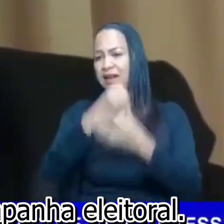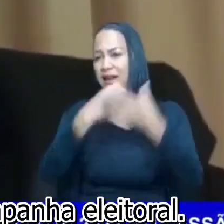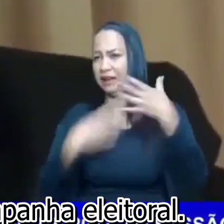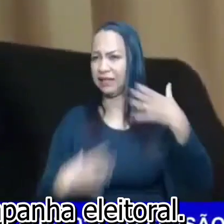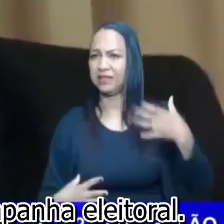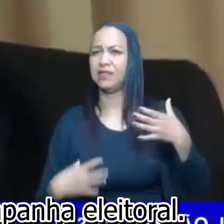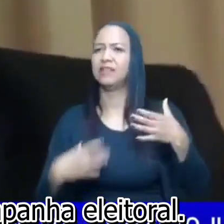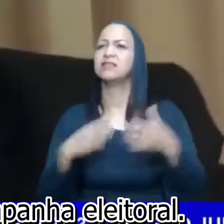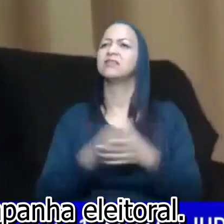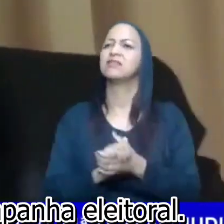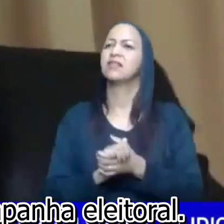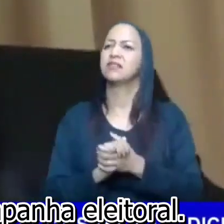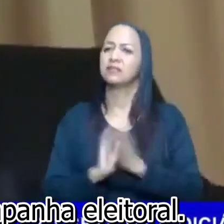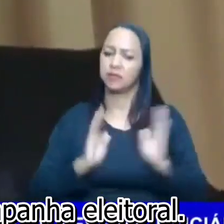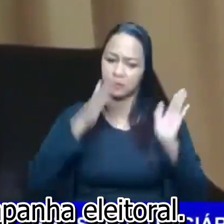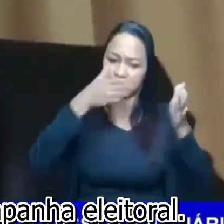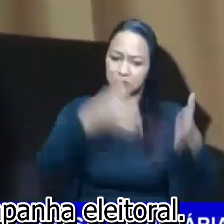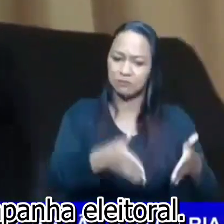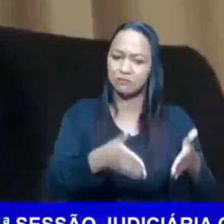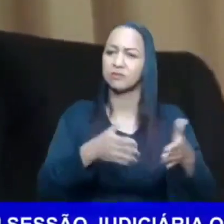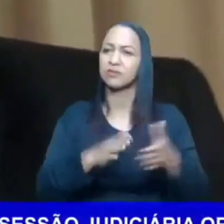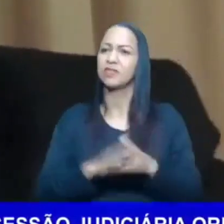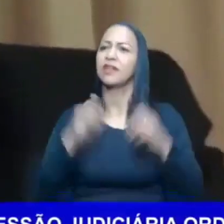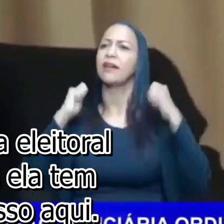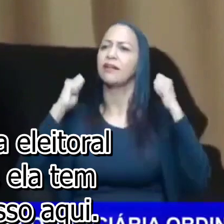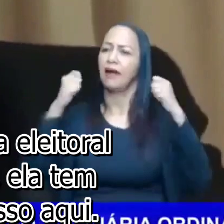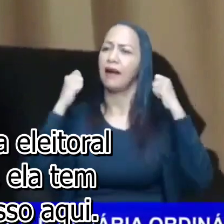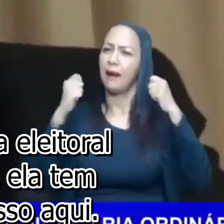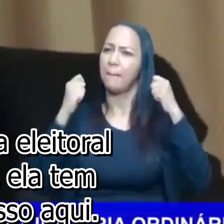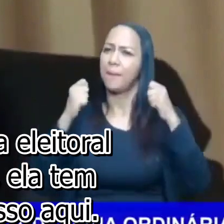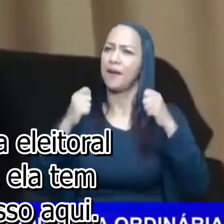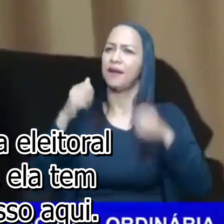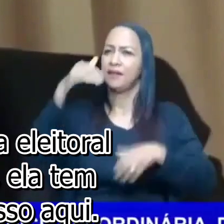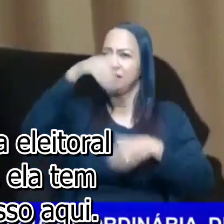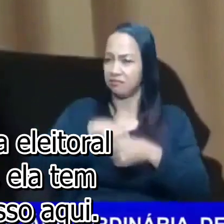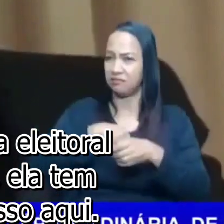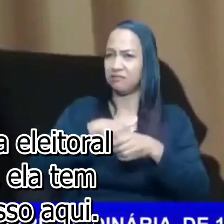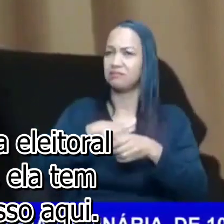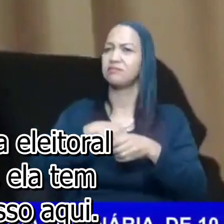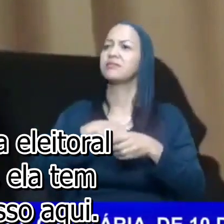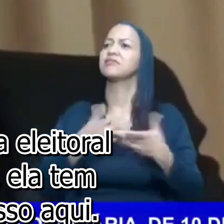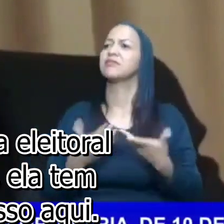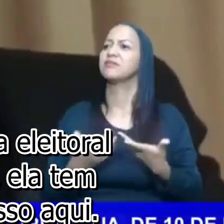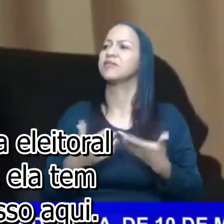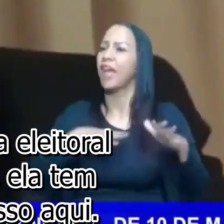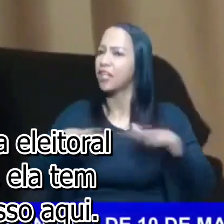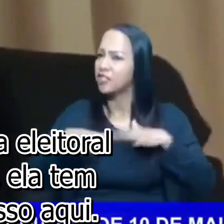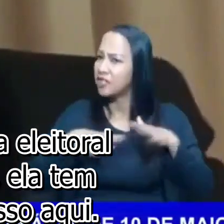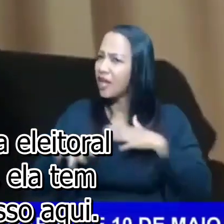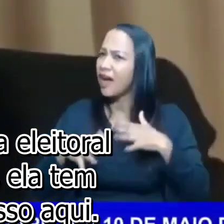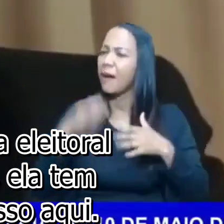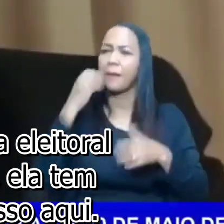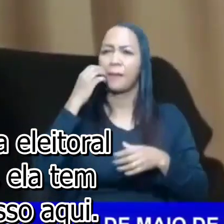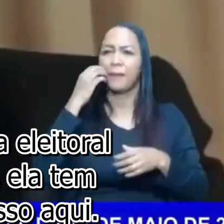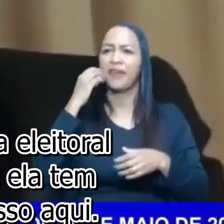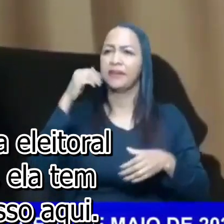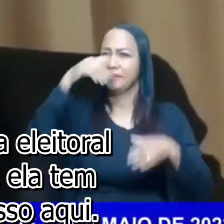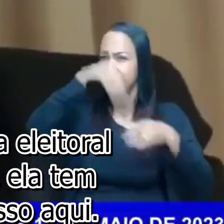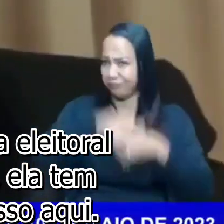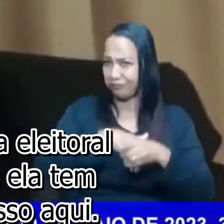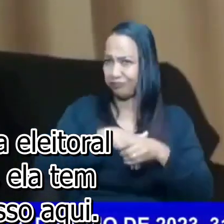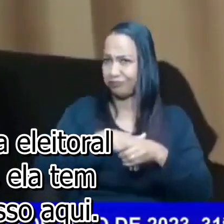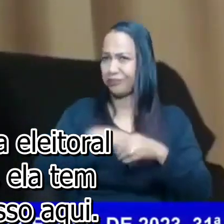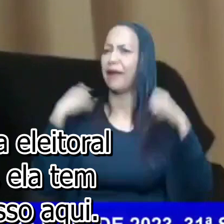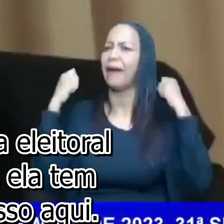característica da especificidade de campanha eleitoral. A campanha eleitoral, a dinâmica da campanha eleitoral, ela é muito própria, ela